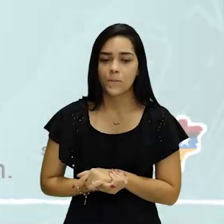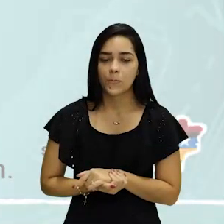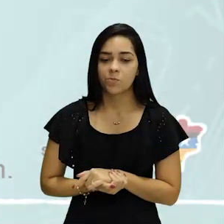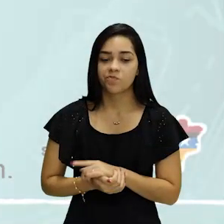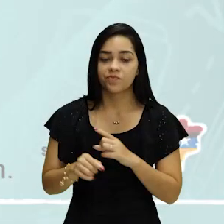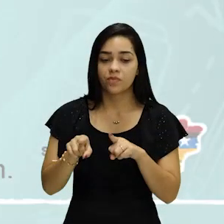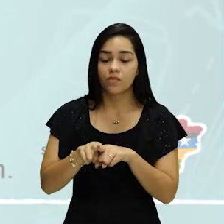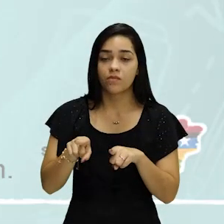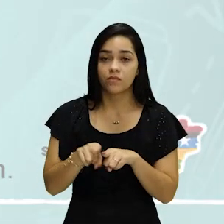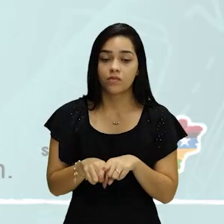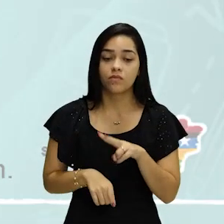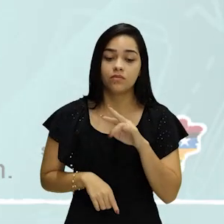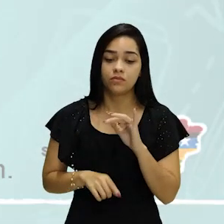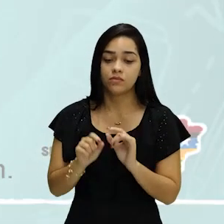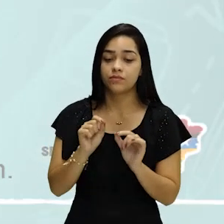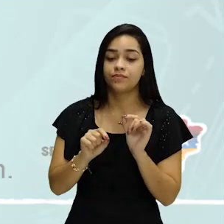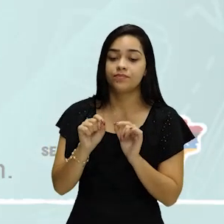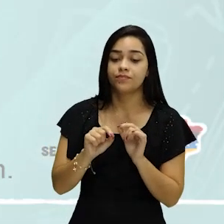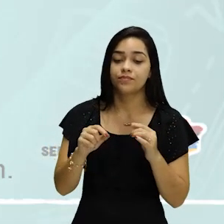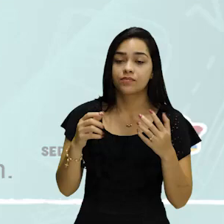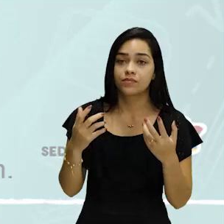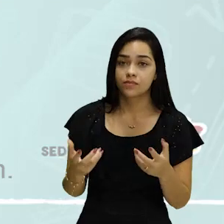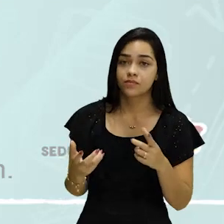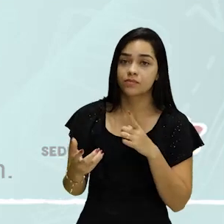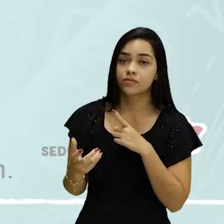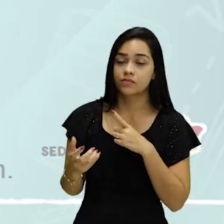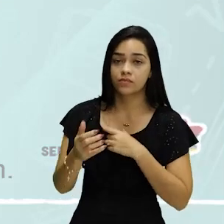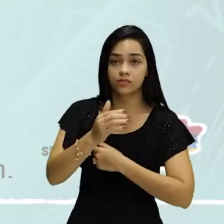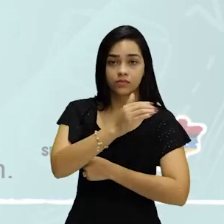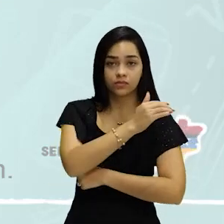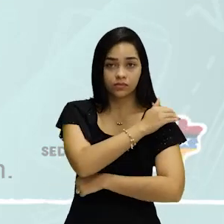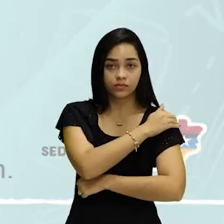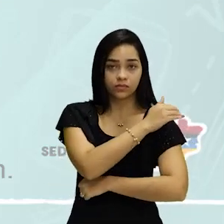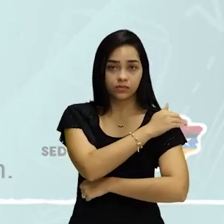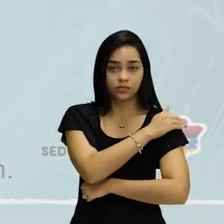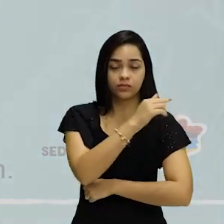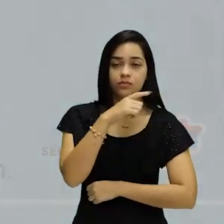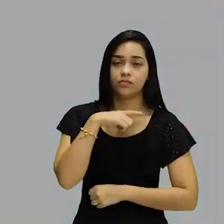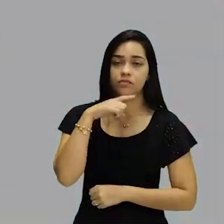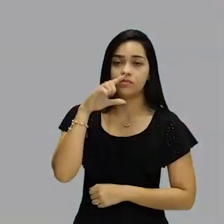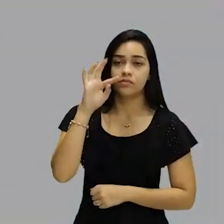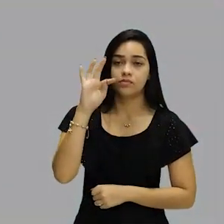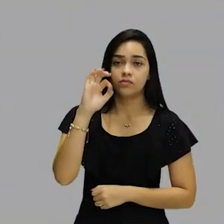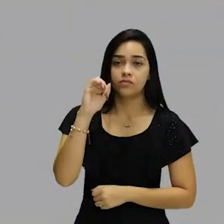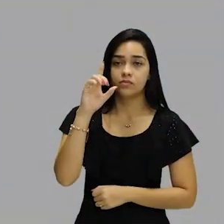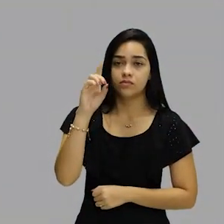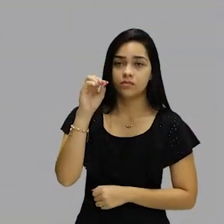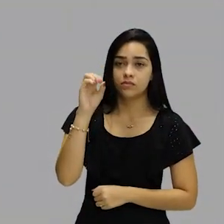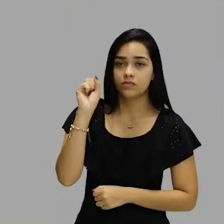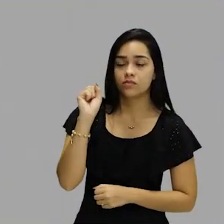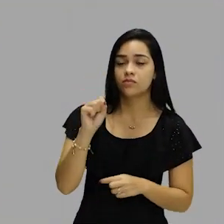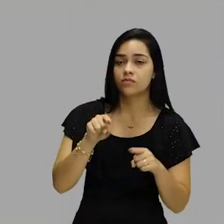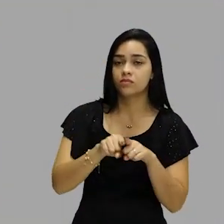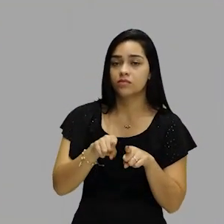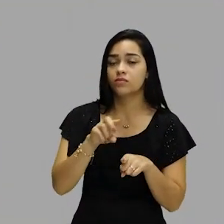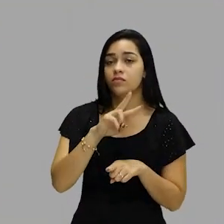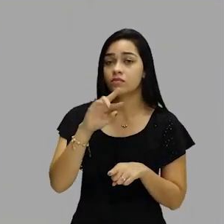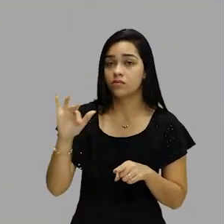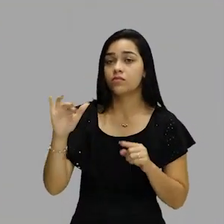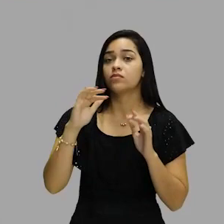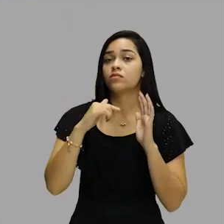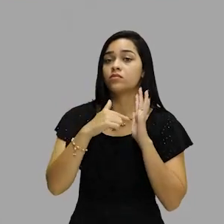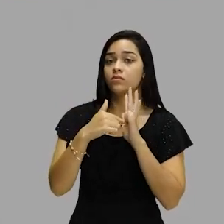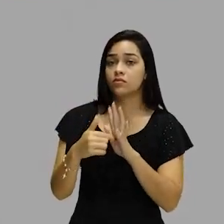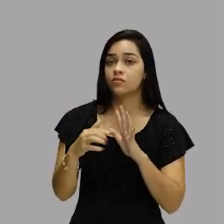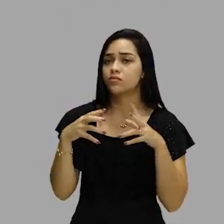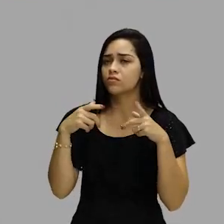E ela vai, esses músculos, né, que formam, esses tecidos que formam esses músculos, eles vão estar presentes em